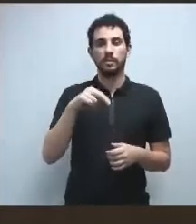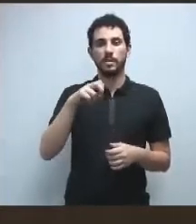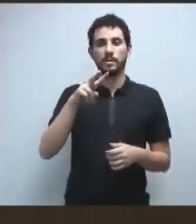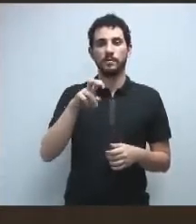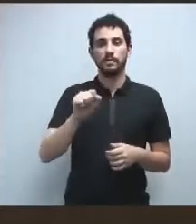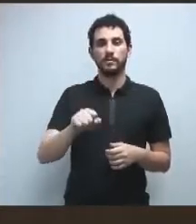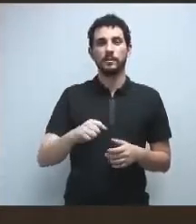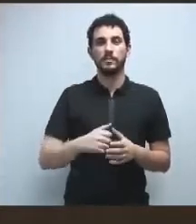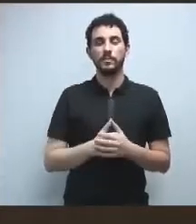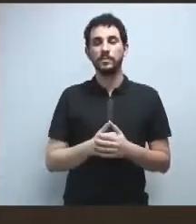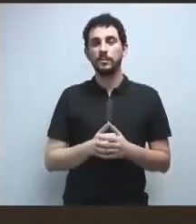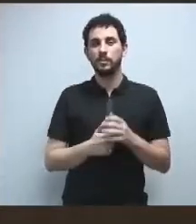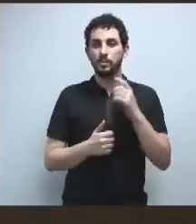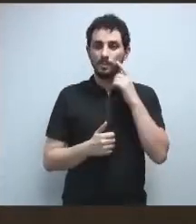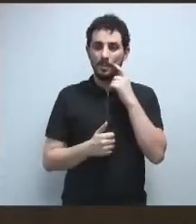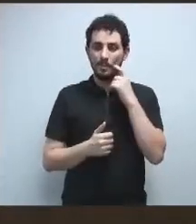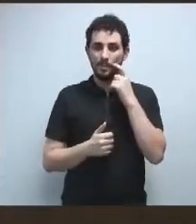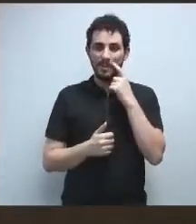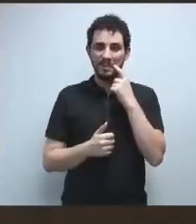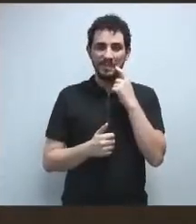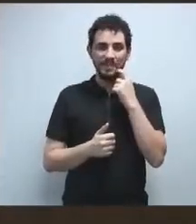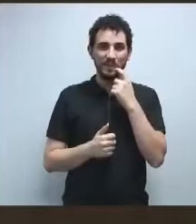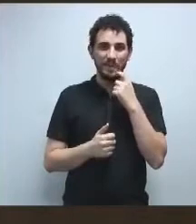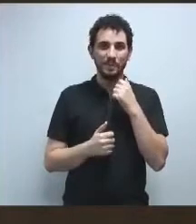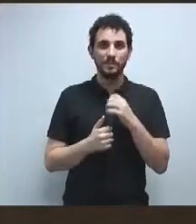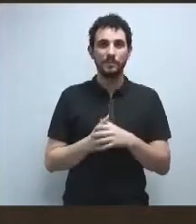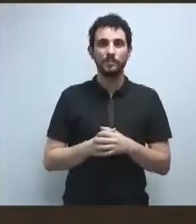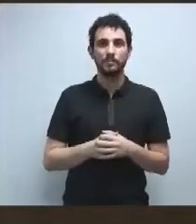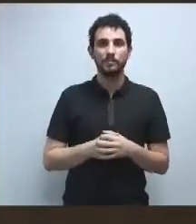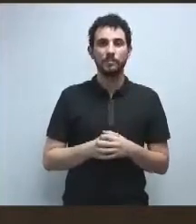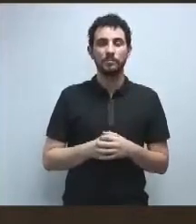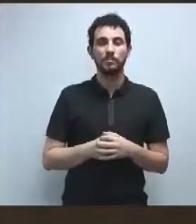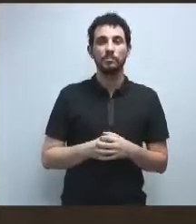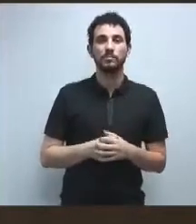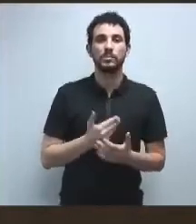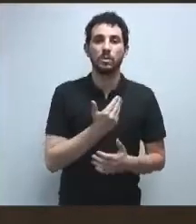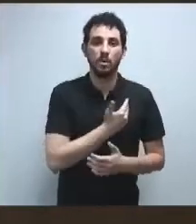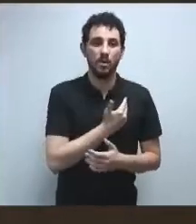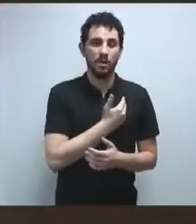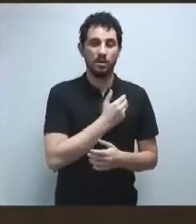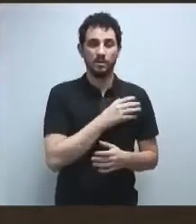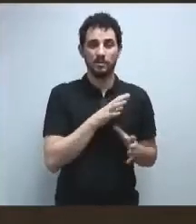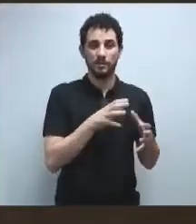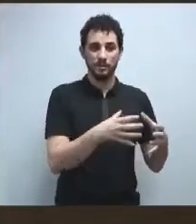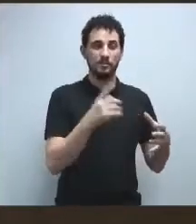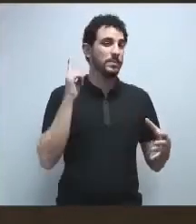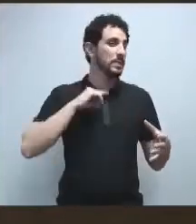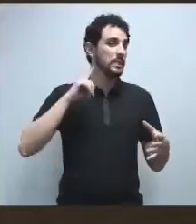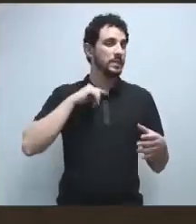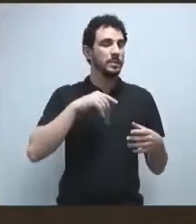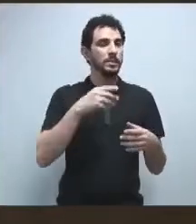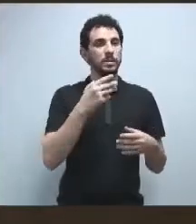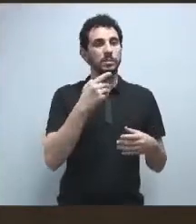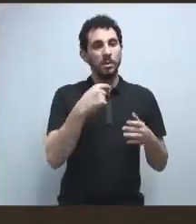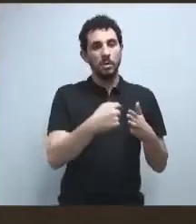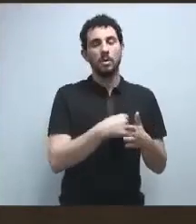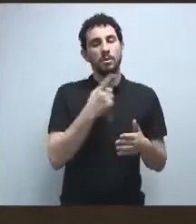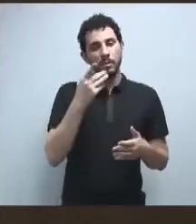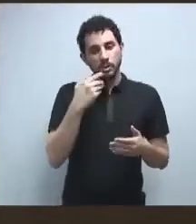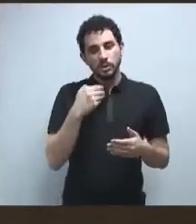justiça em são joão del-rei no início da sua carreira aí os colegas de minas me pediram para ir conversar com